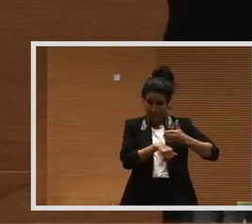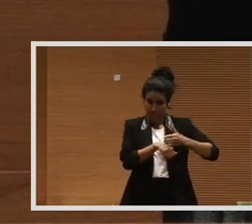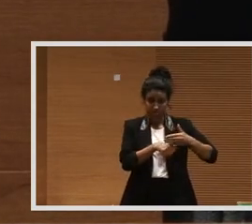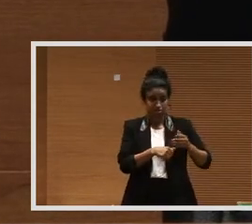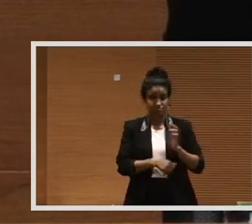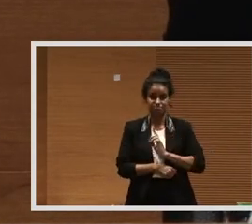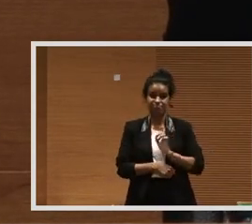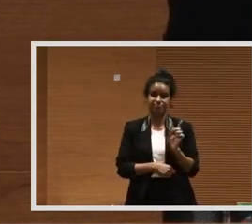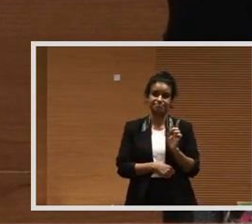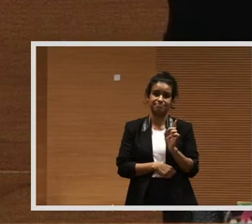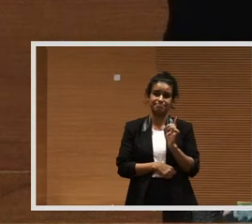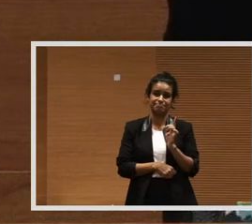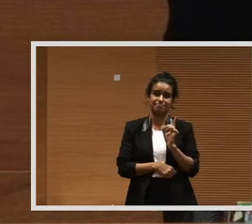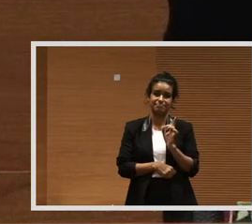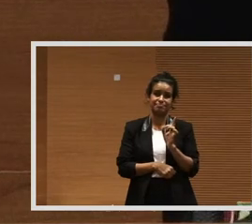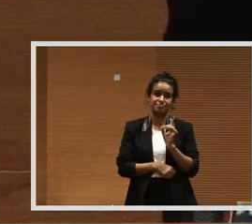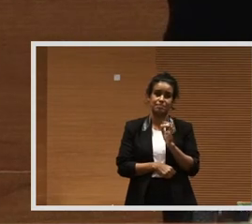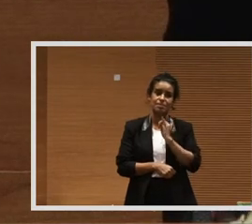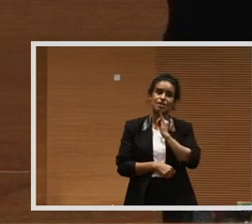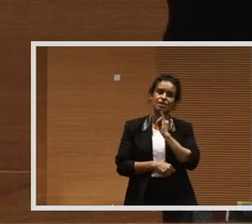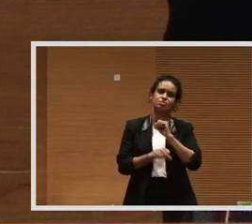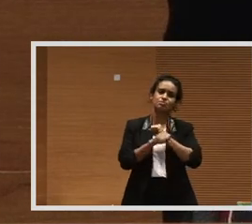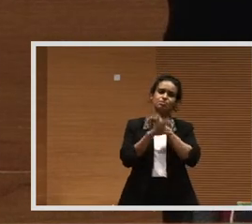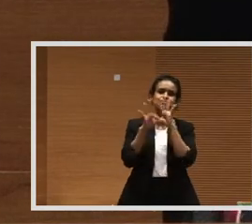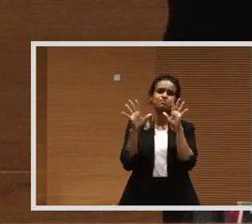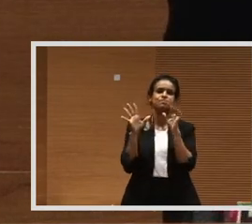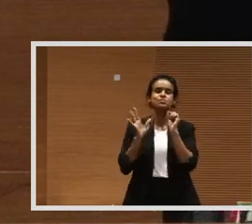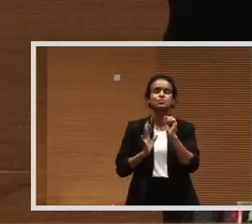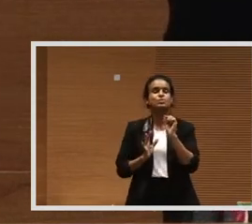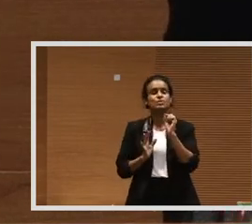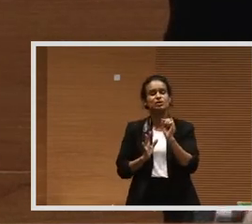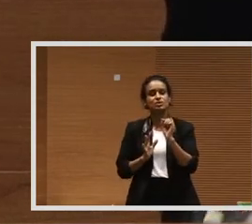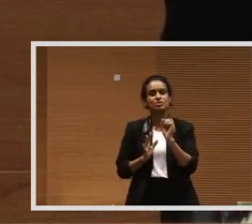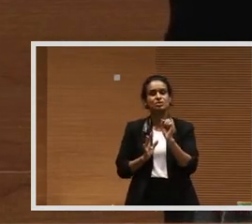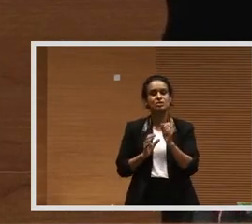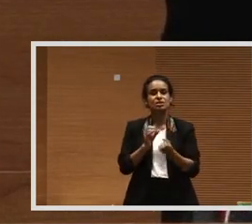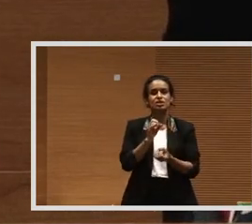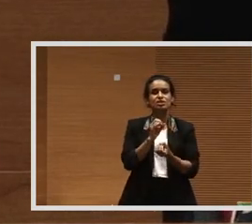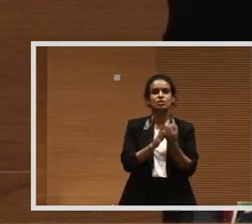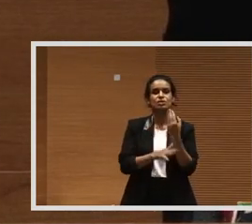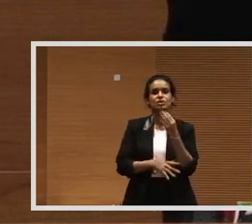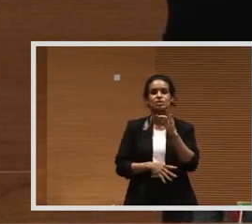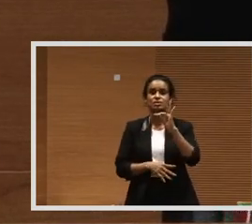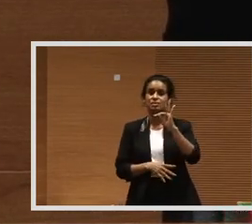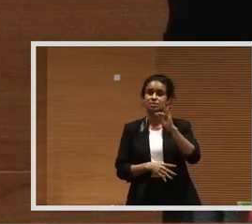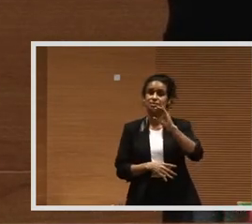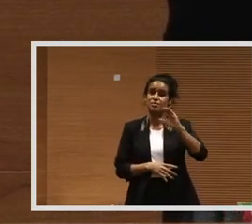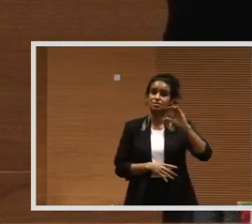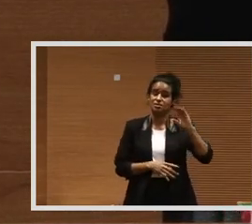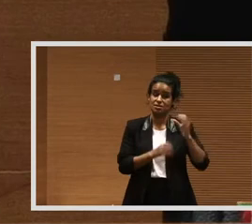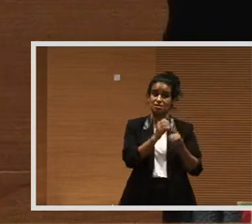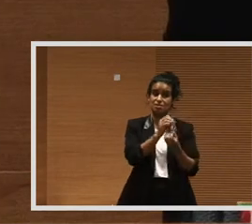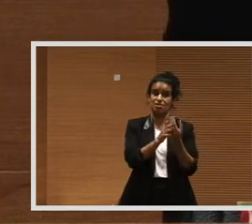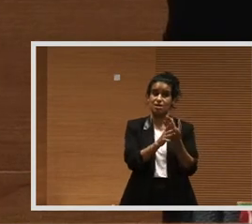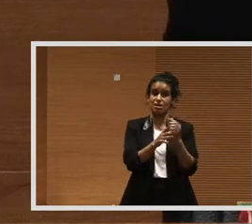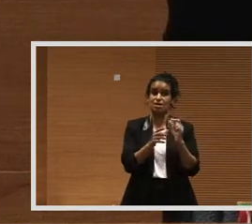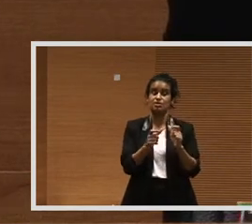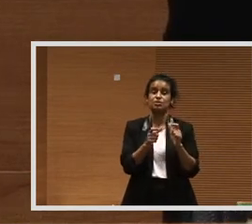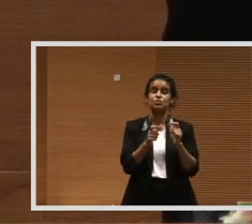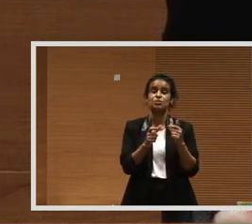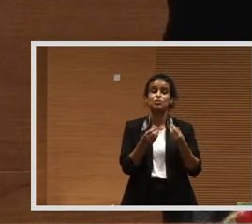E se prestando, quer dizer, vamos ter claro que ela ressurge, o TCC surge, né,